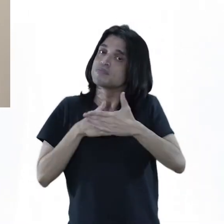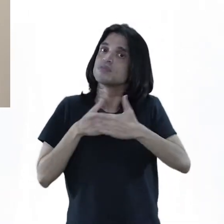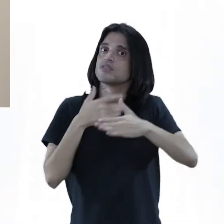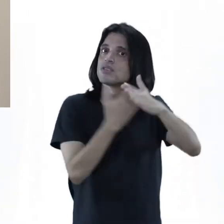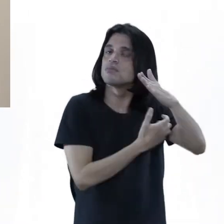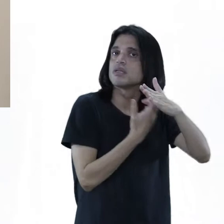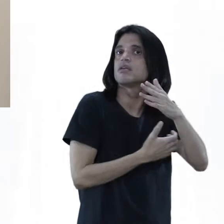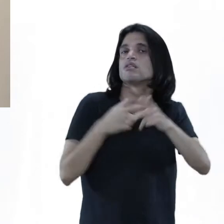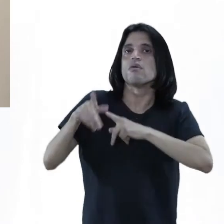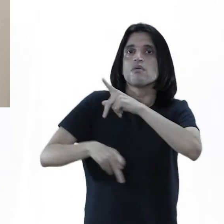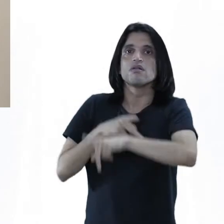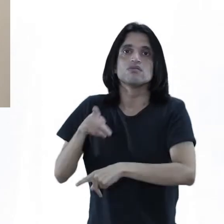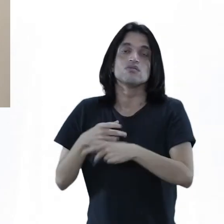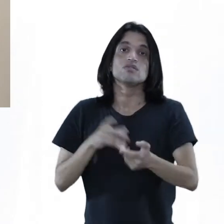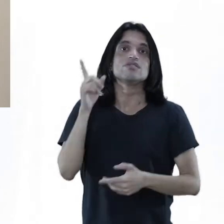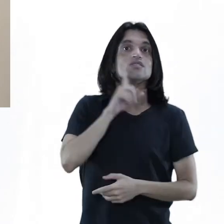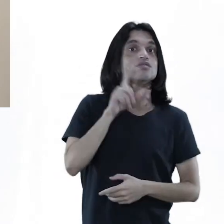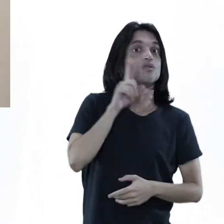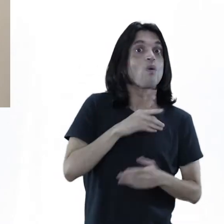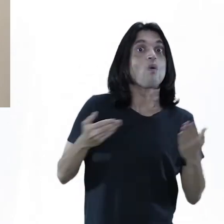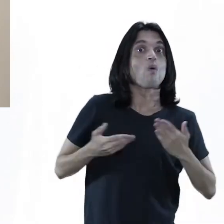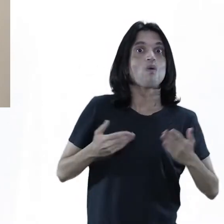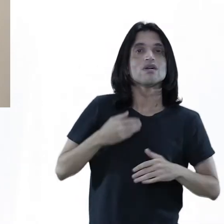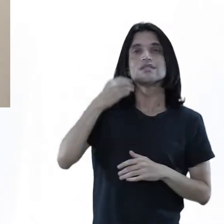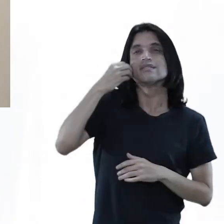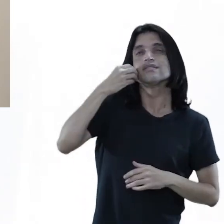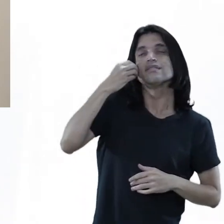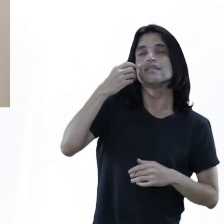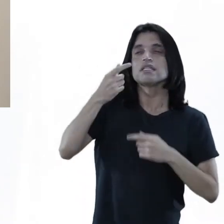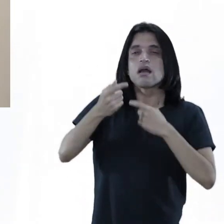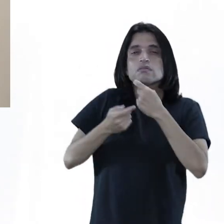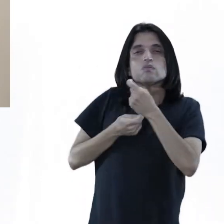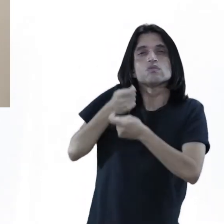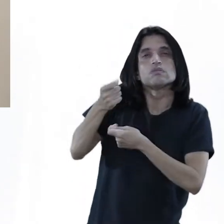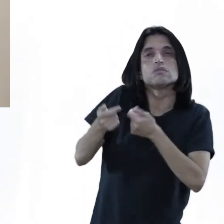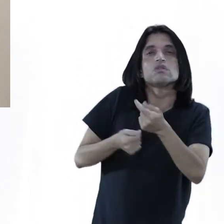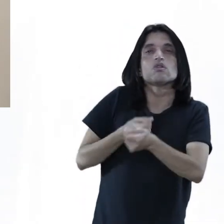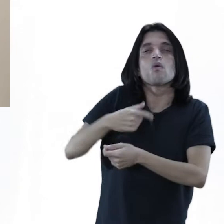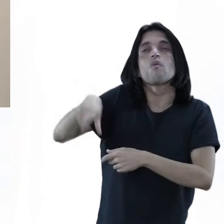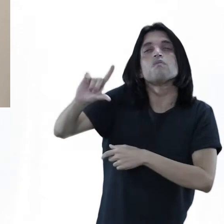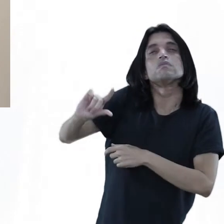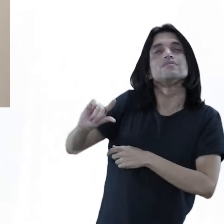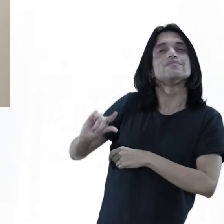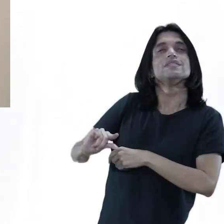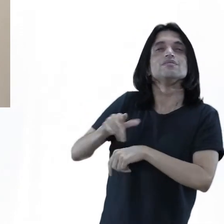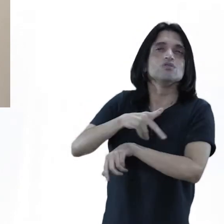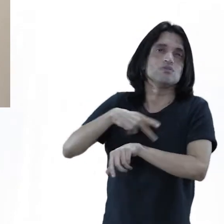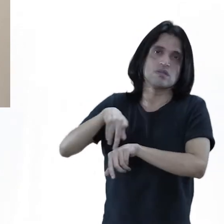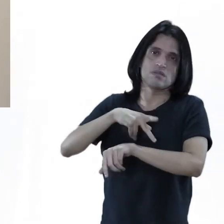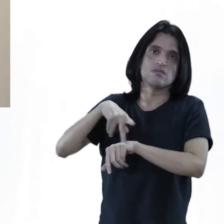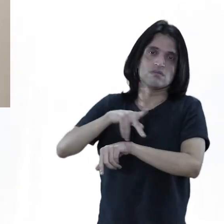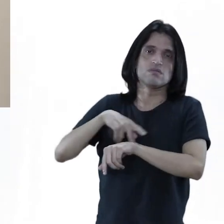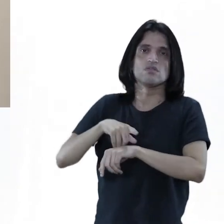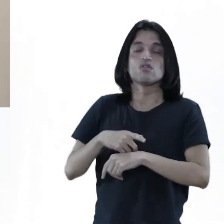de população. Tá? Os Estados Unidos hoje tentam comercializar com o mínimo possível de pessoas, entre aspas,